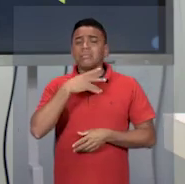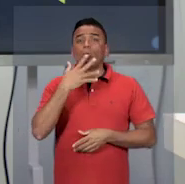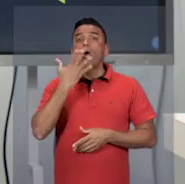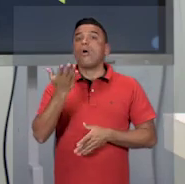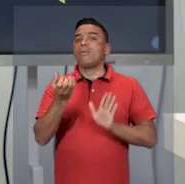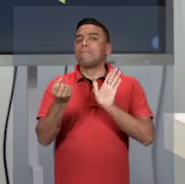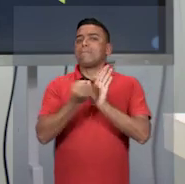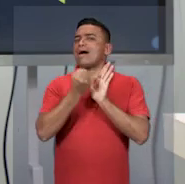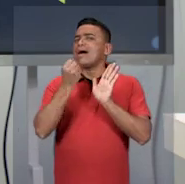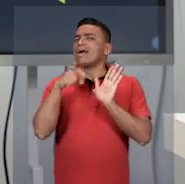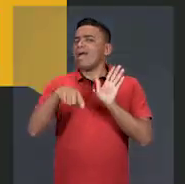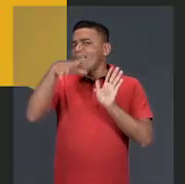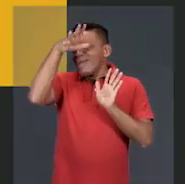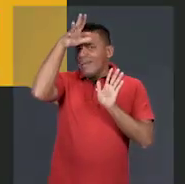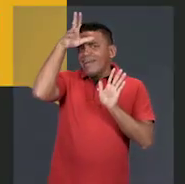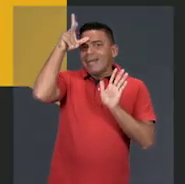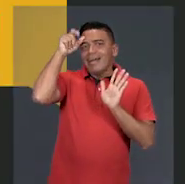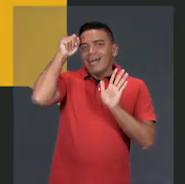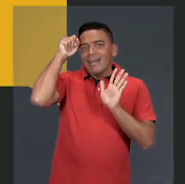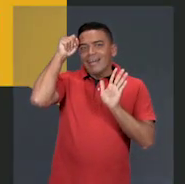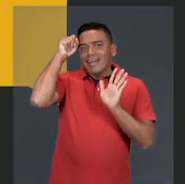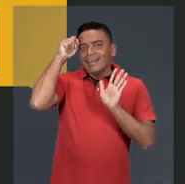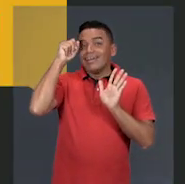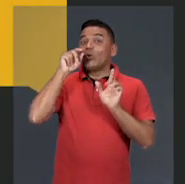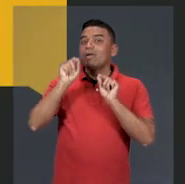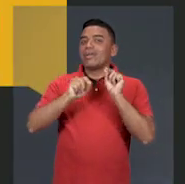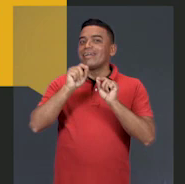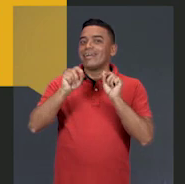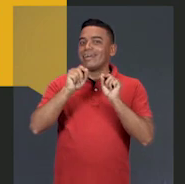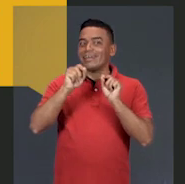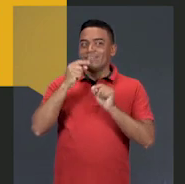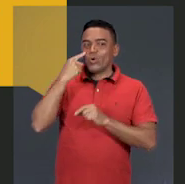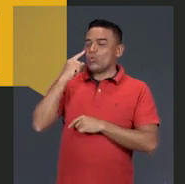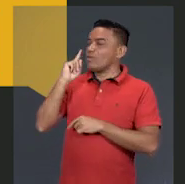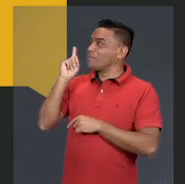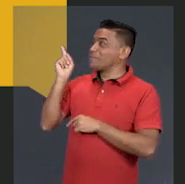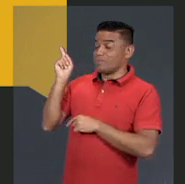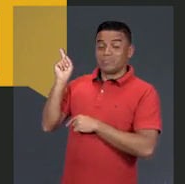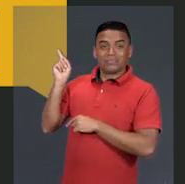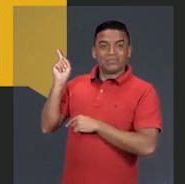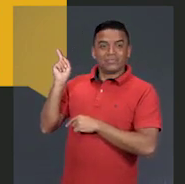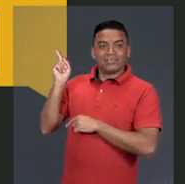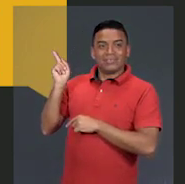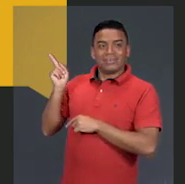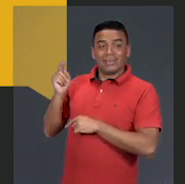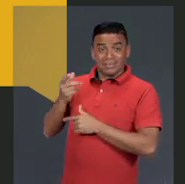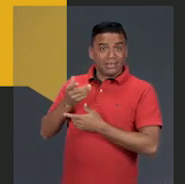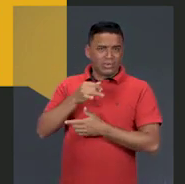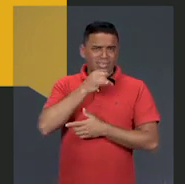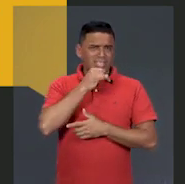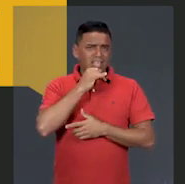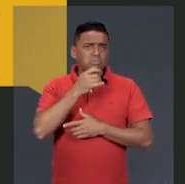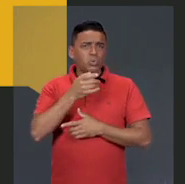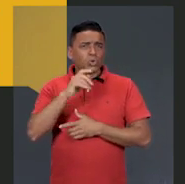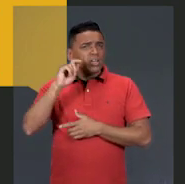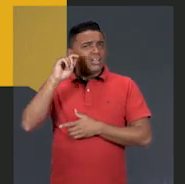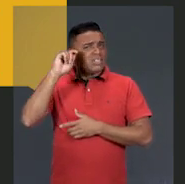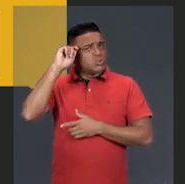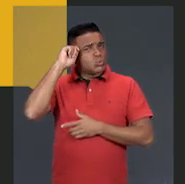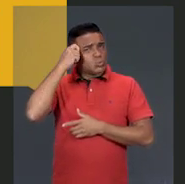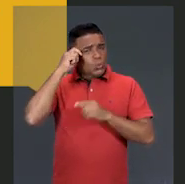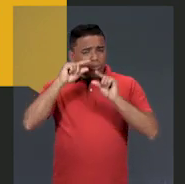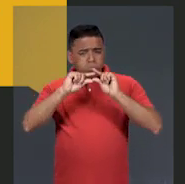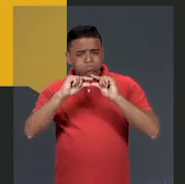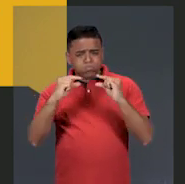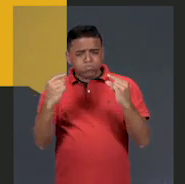marca, que provavelmente é essa garrafinha aqui. Se ela tivesse alguma coisa mais escura no meio, então a gente